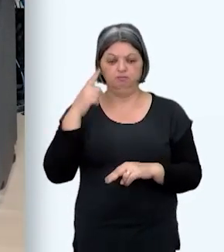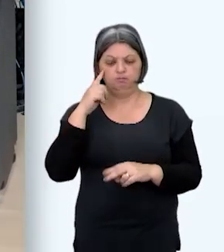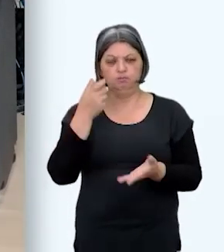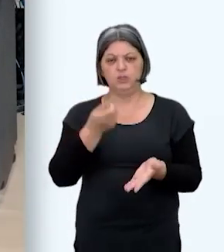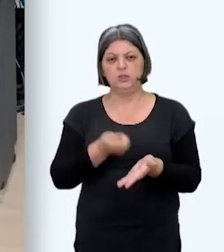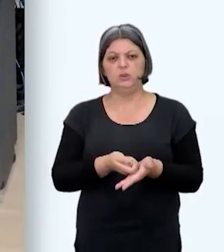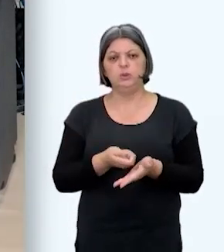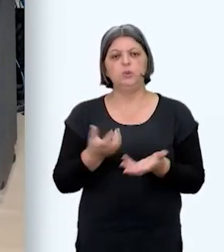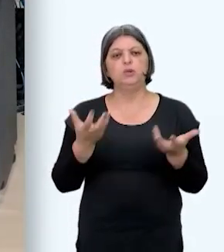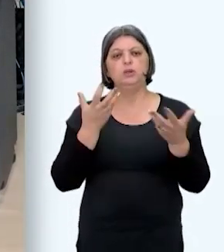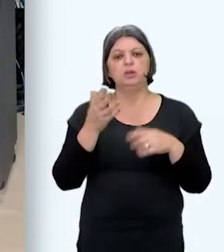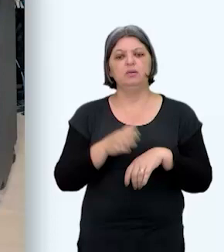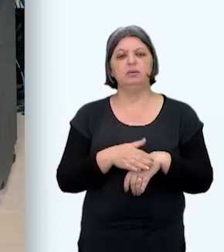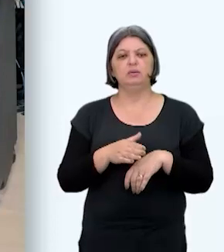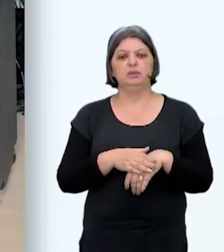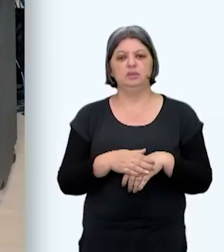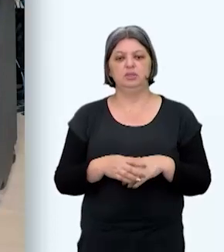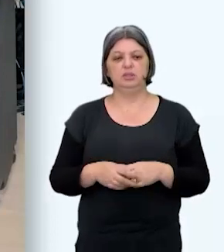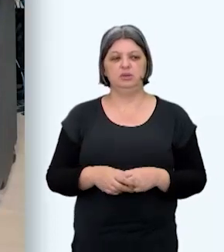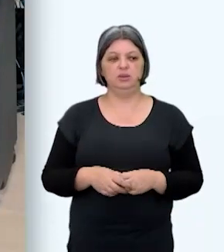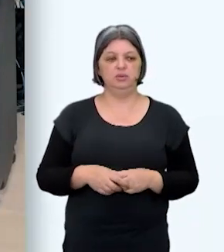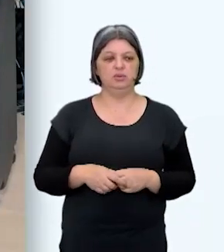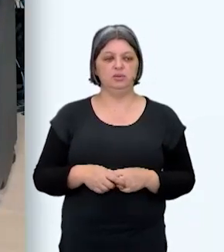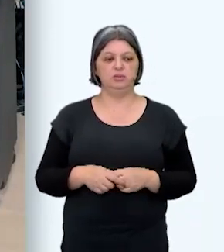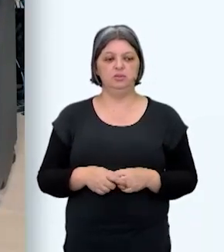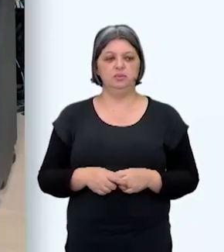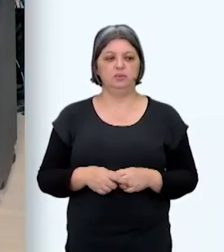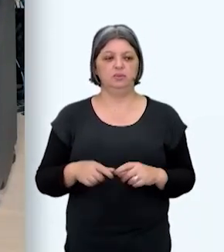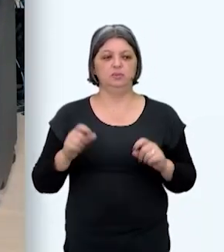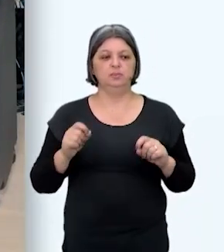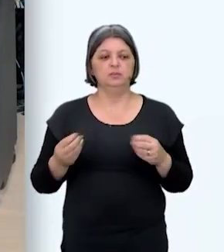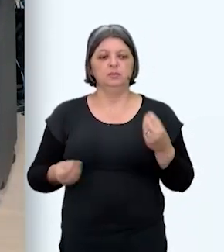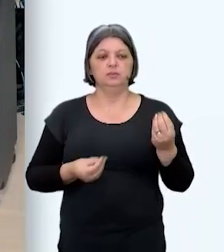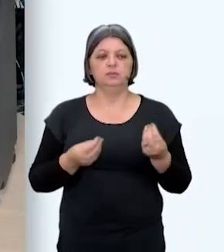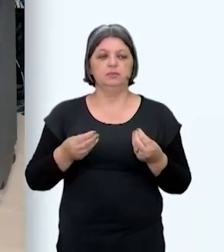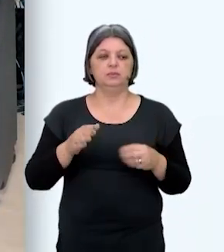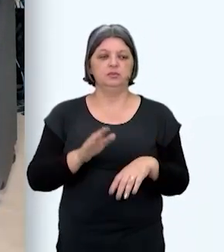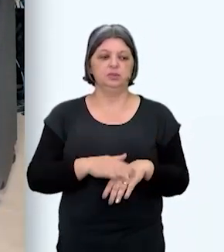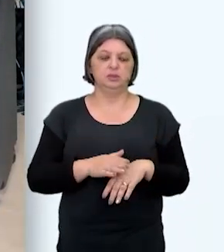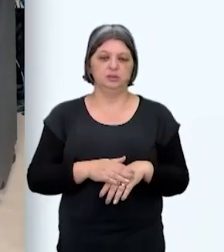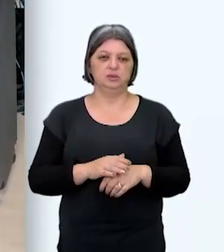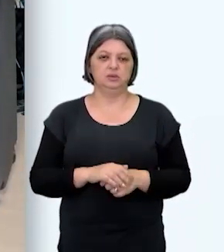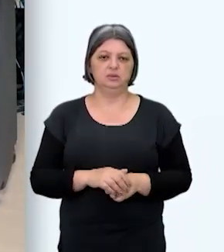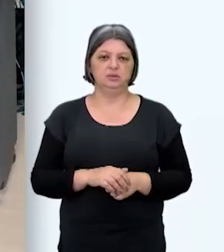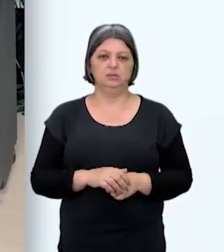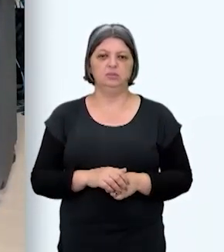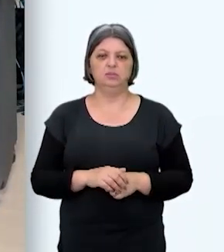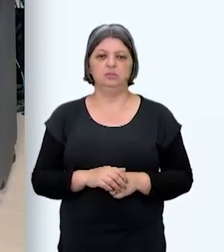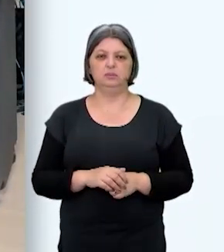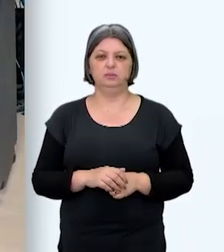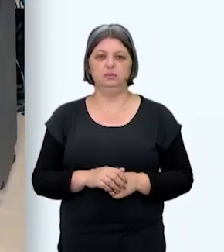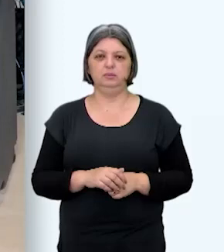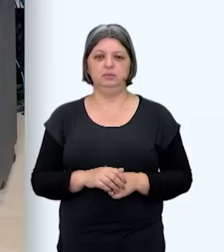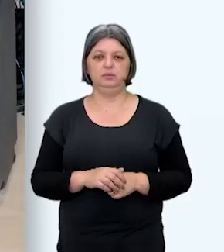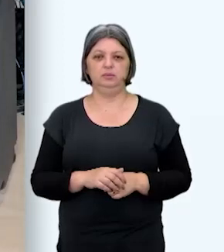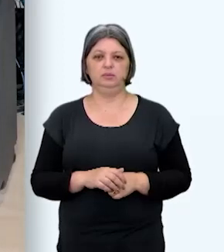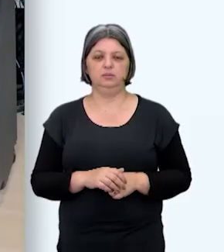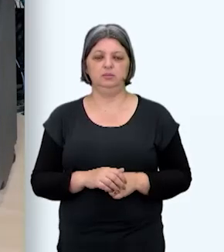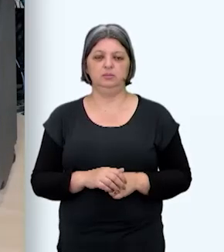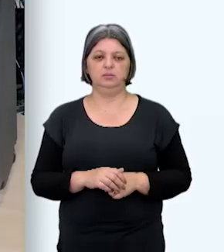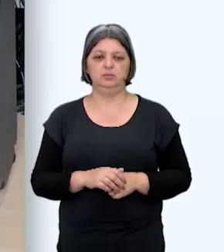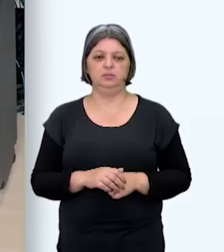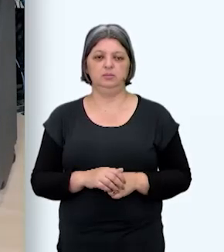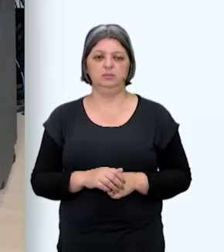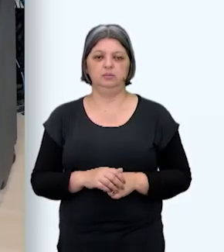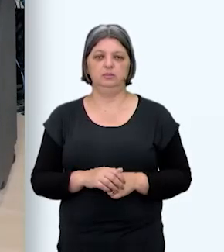decidir o que você quer fazer, né? Procurar saber como você vai fazer isso e colocar em prática, né?